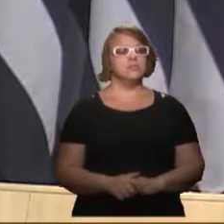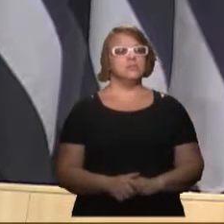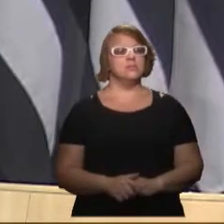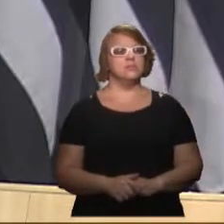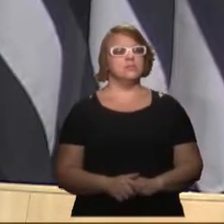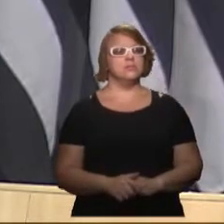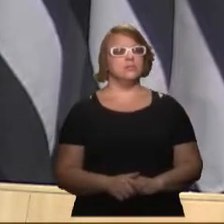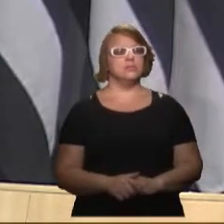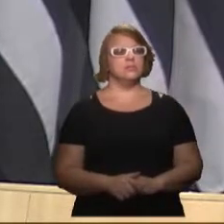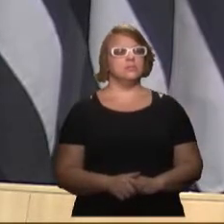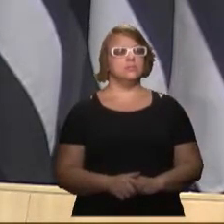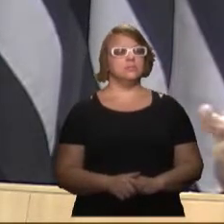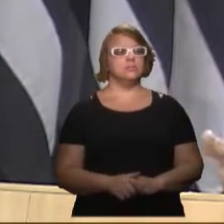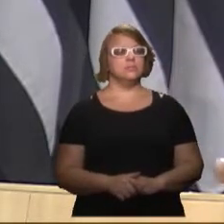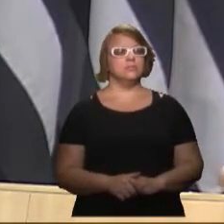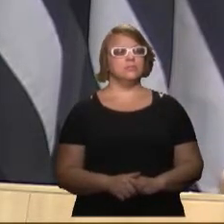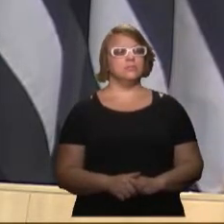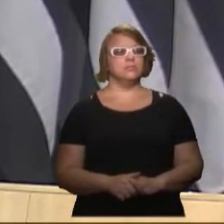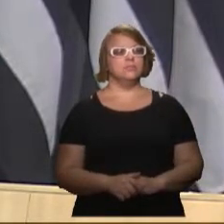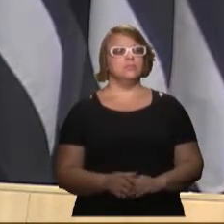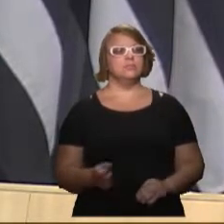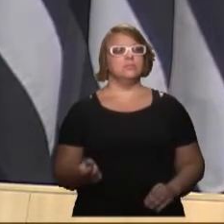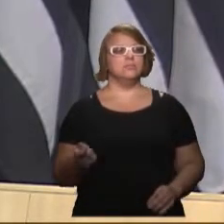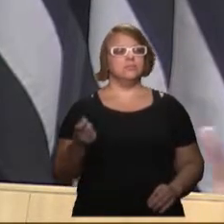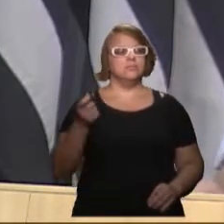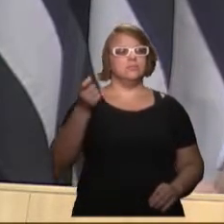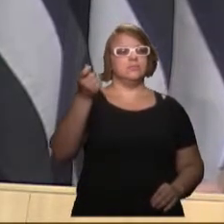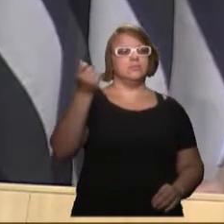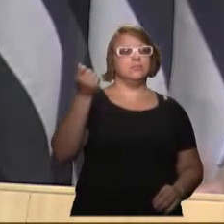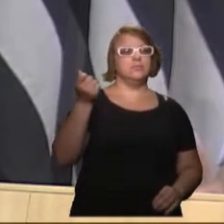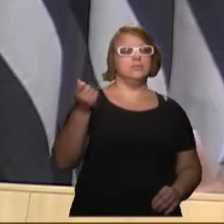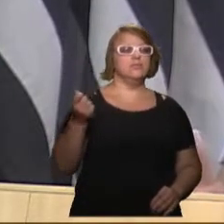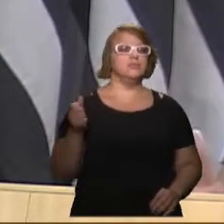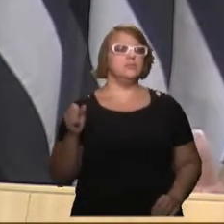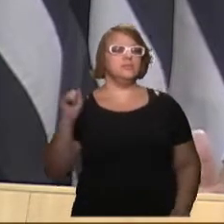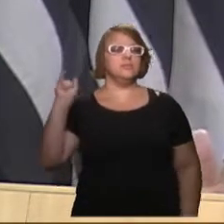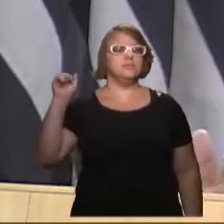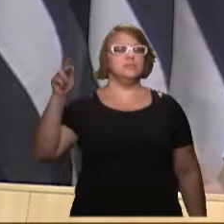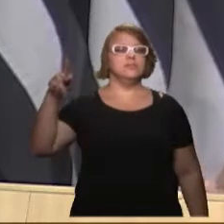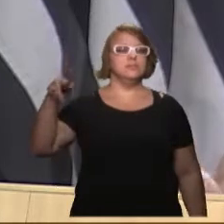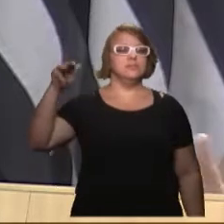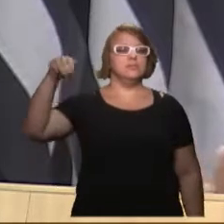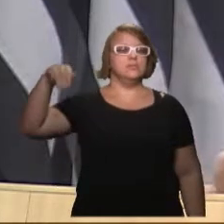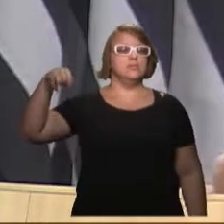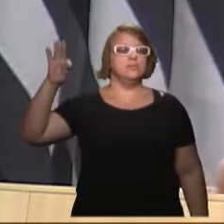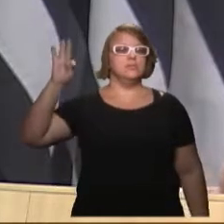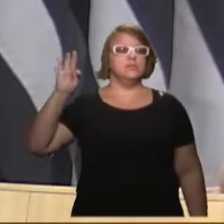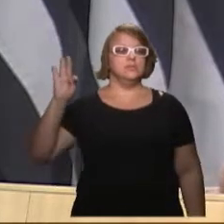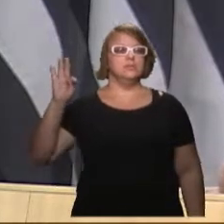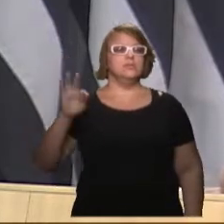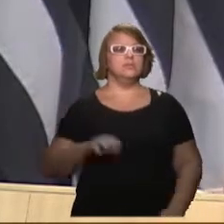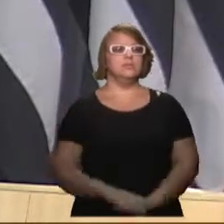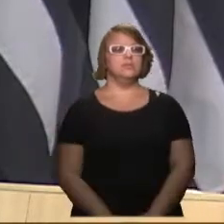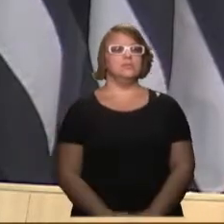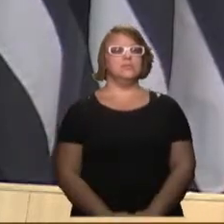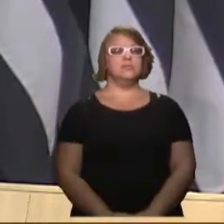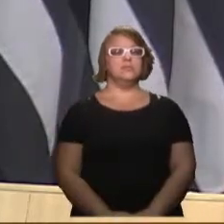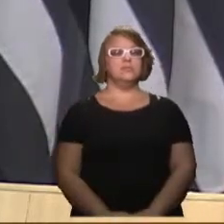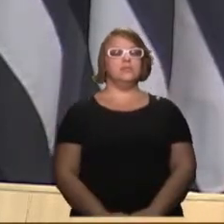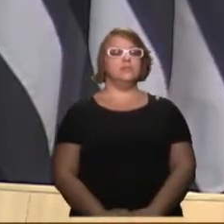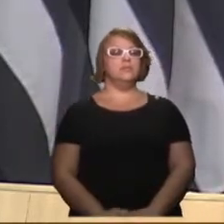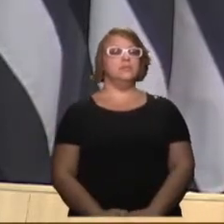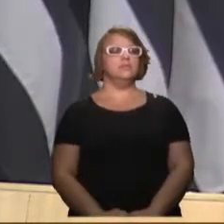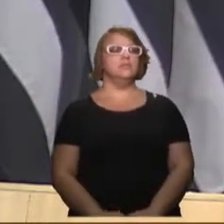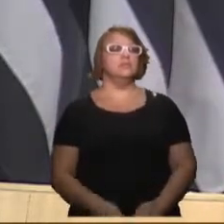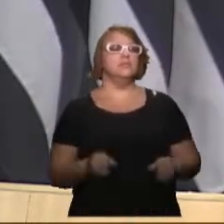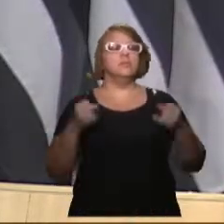desse, aponta os bens e os déficits do IPMT. Como que nós temos essa clareza se o